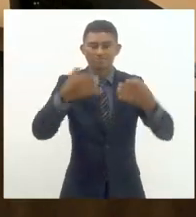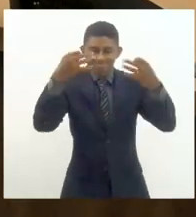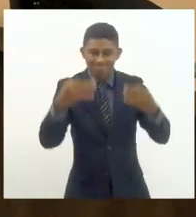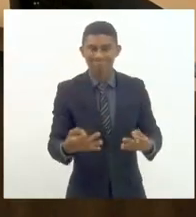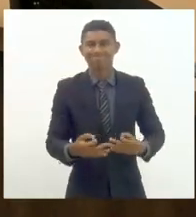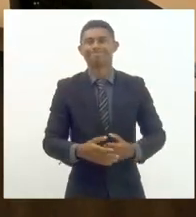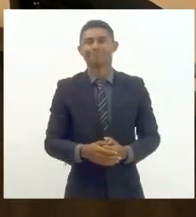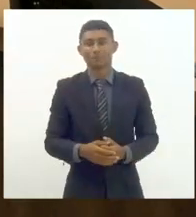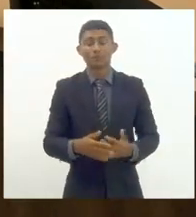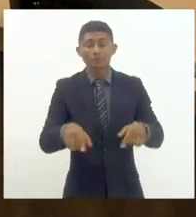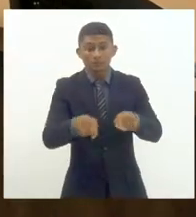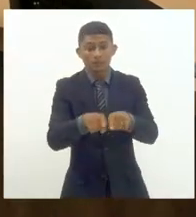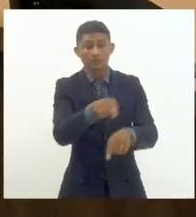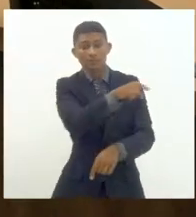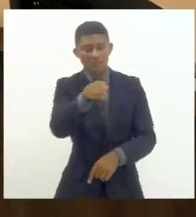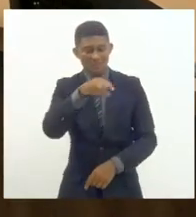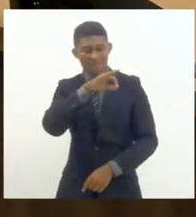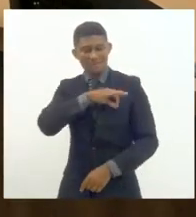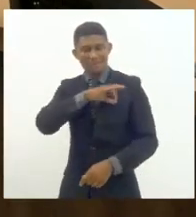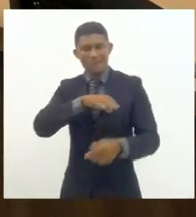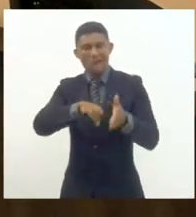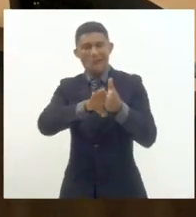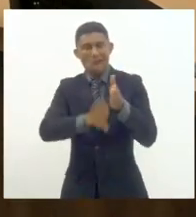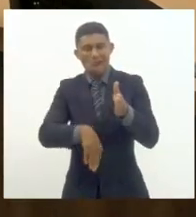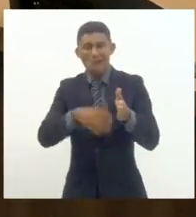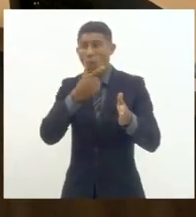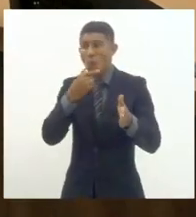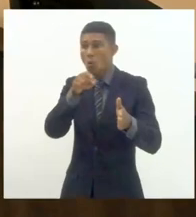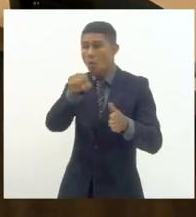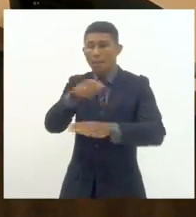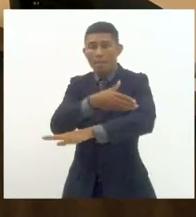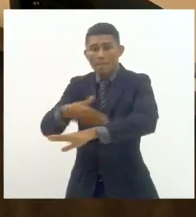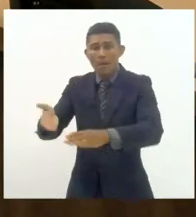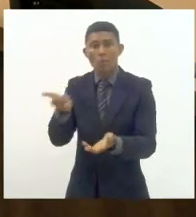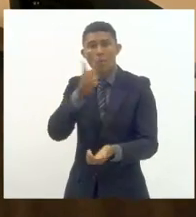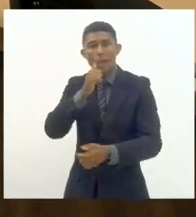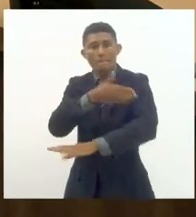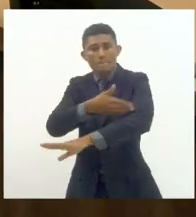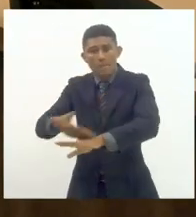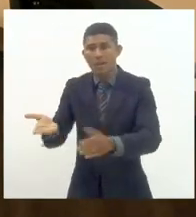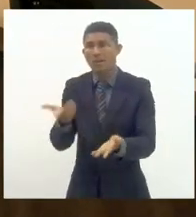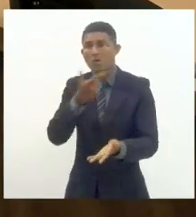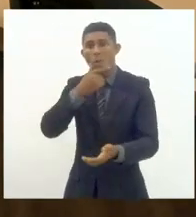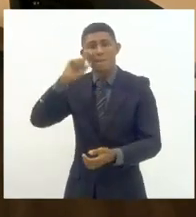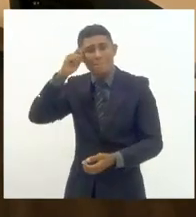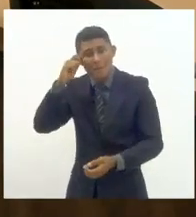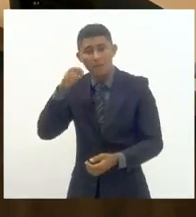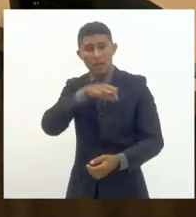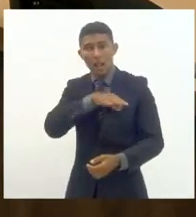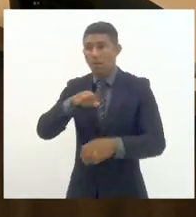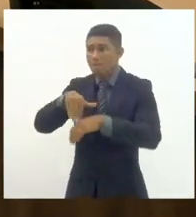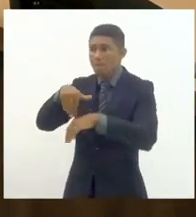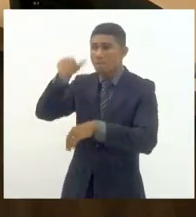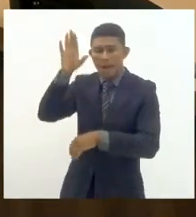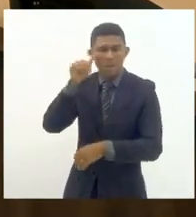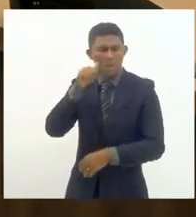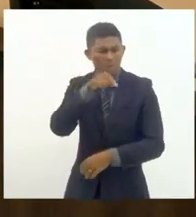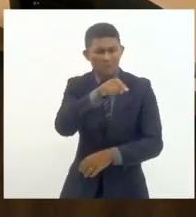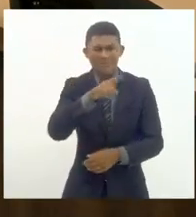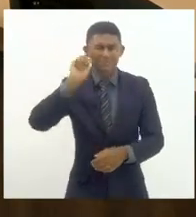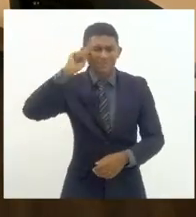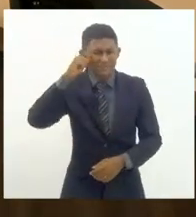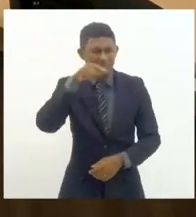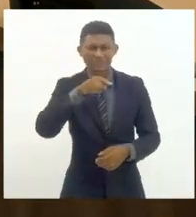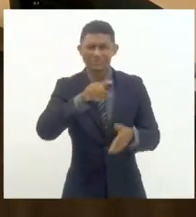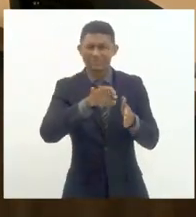que recebem menos do que homens brancos, mulheres brancas e homens pretos. Então, nesse sentido, nessa